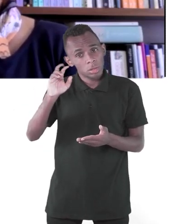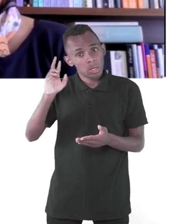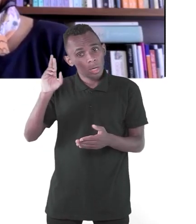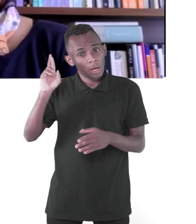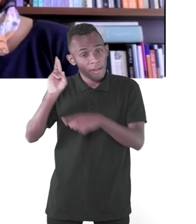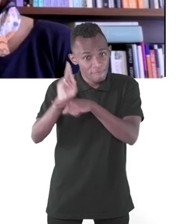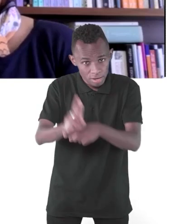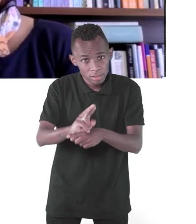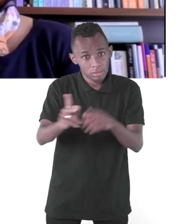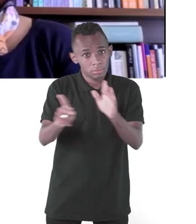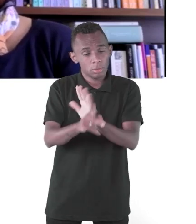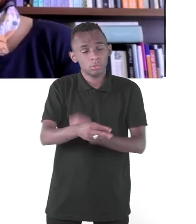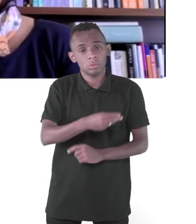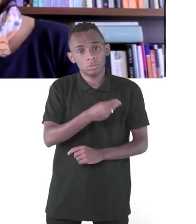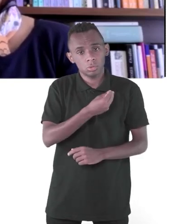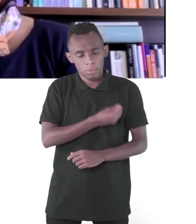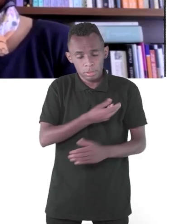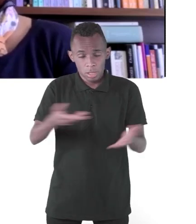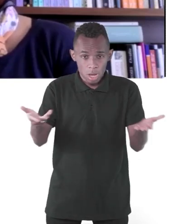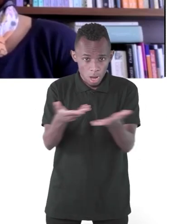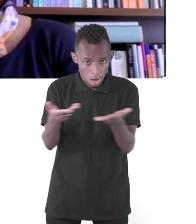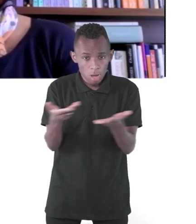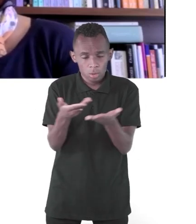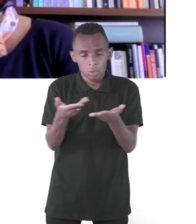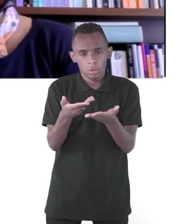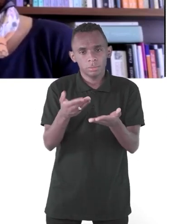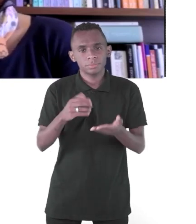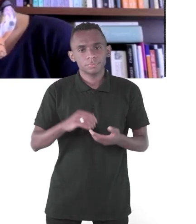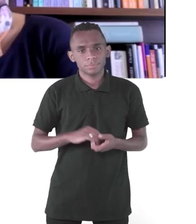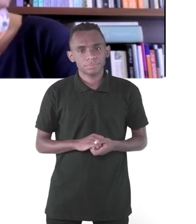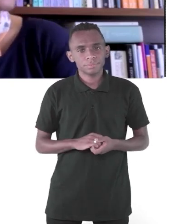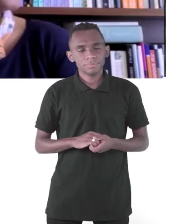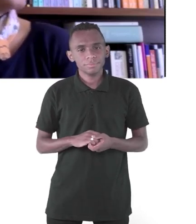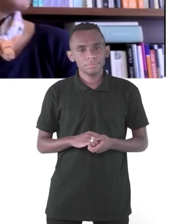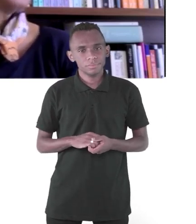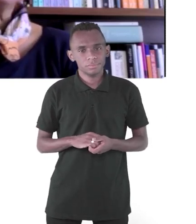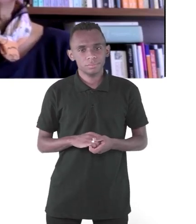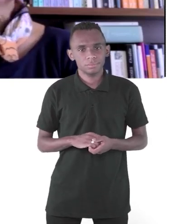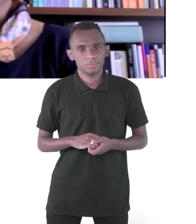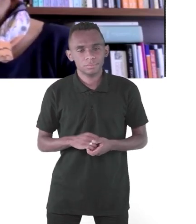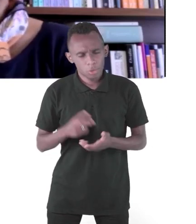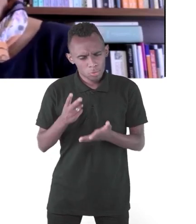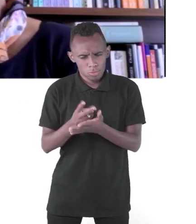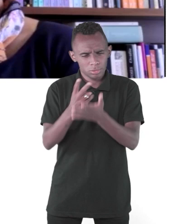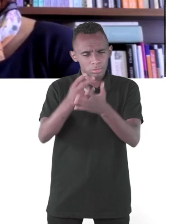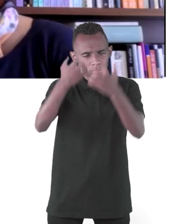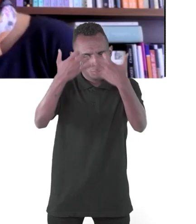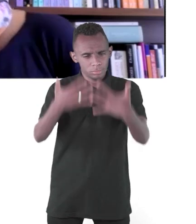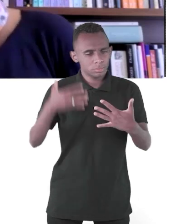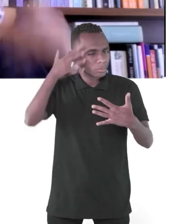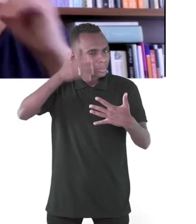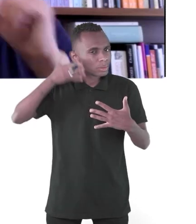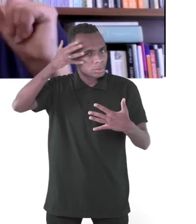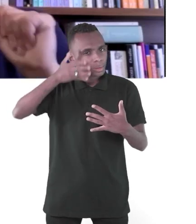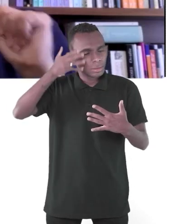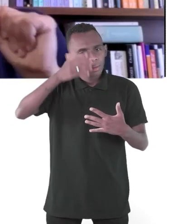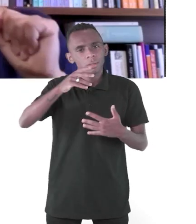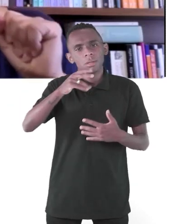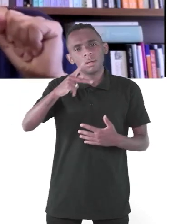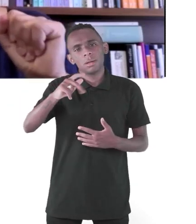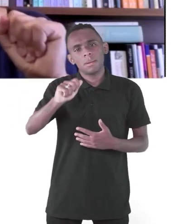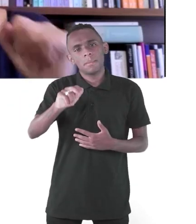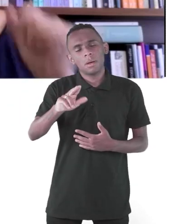o presente, inclusive do jeito que as coisas estão. Nossa, né? Mas meu Deus. Continua.